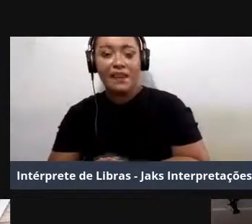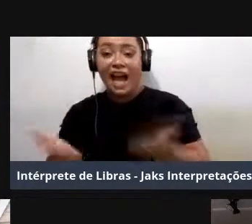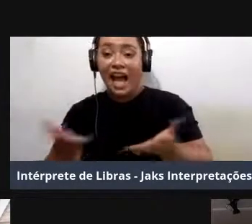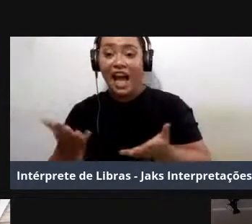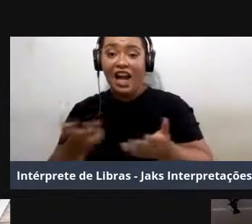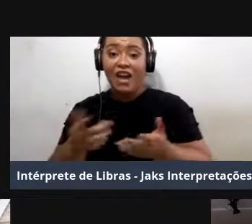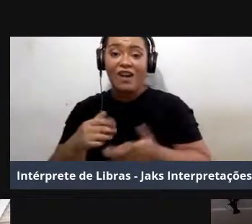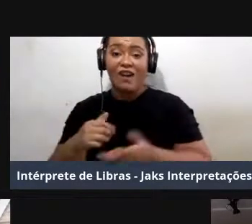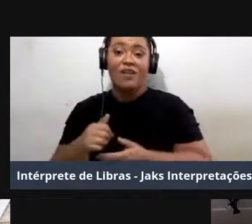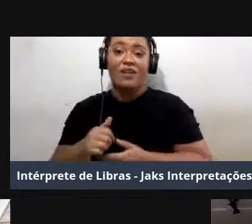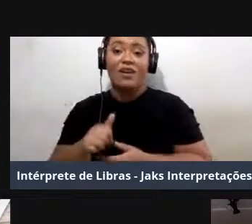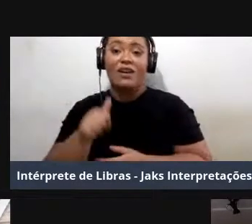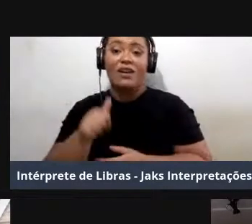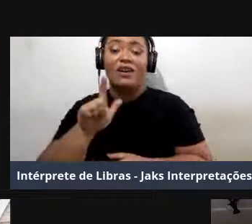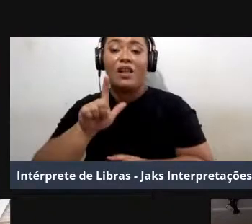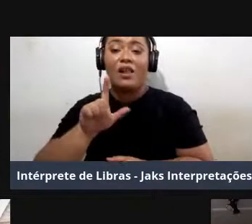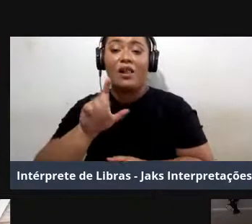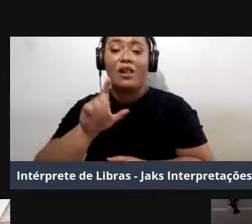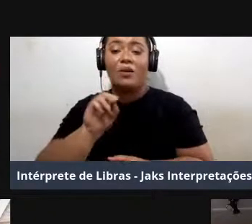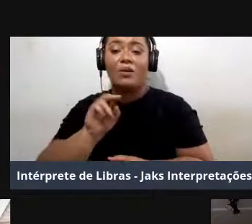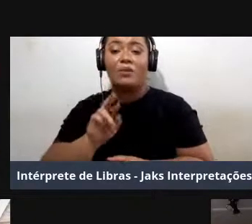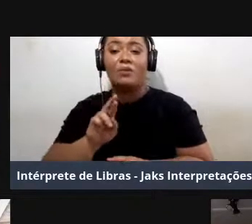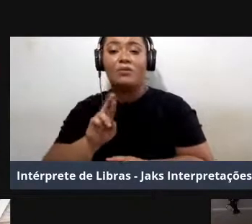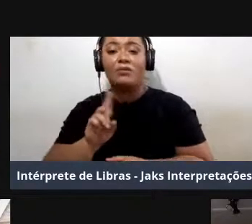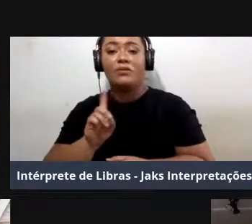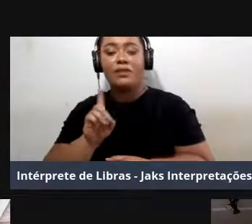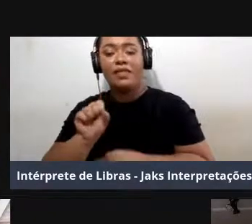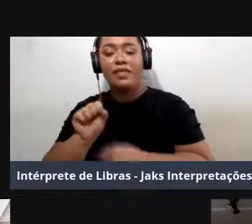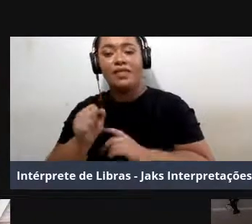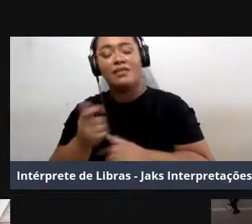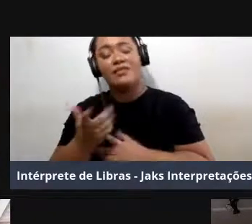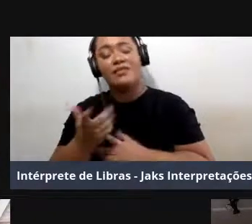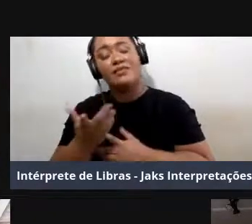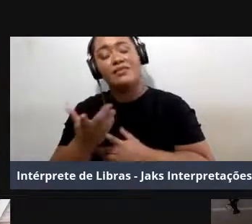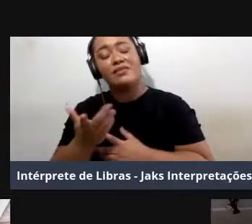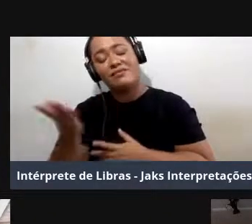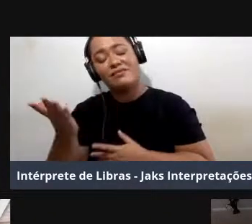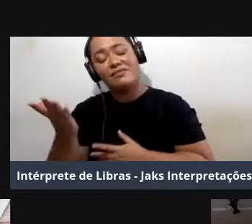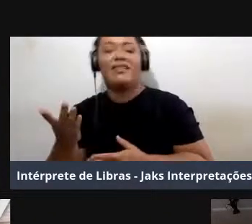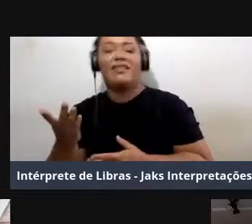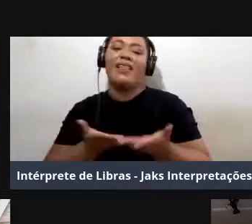A vida de parteira que não para nunca. E é isso, minha gente. Um